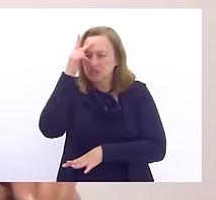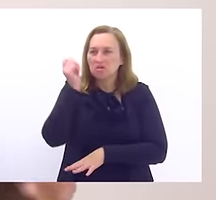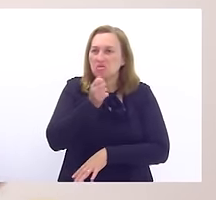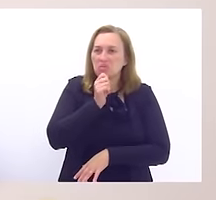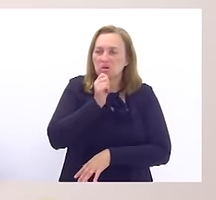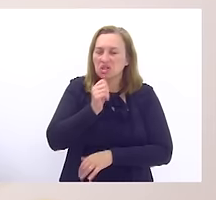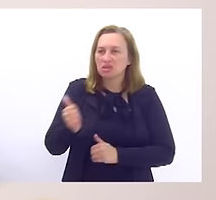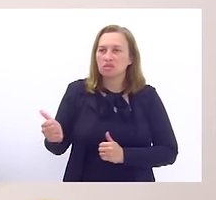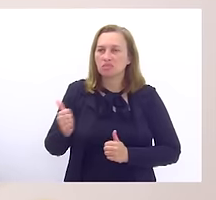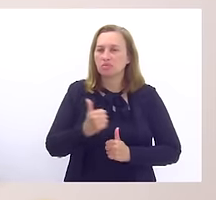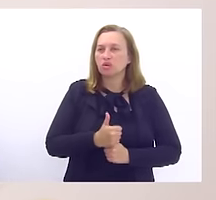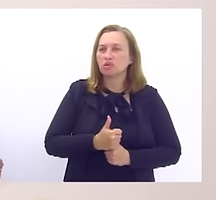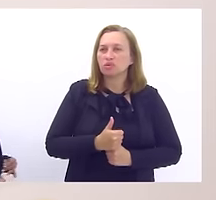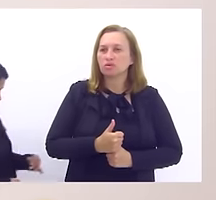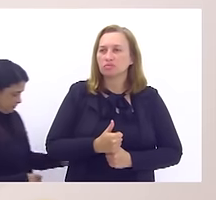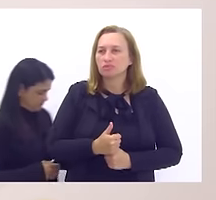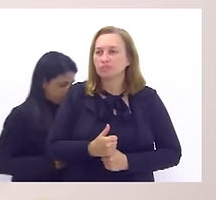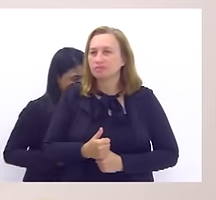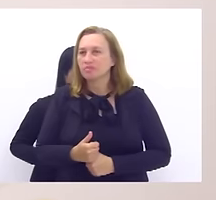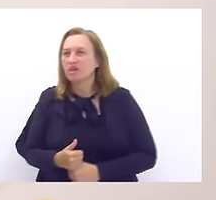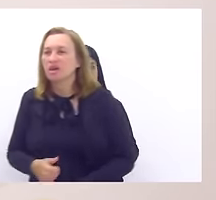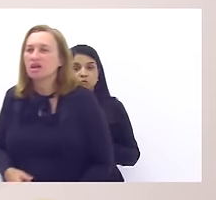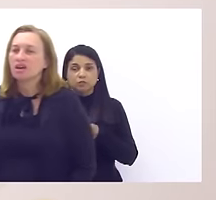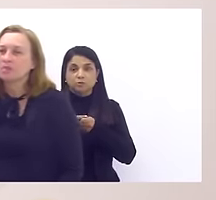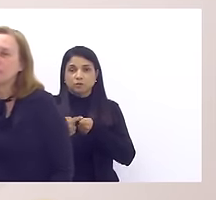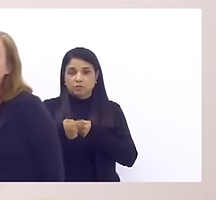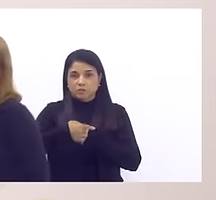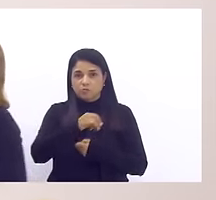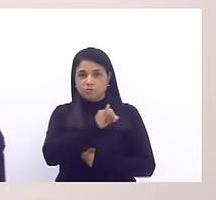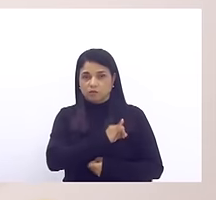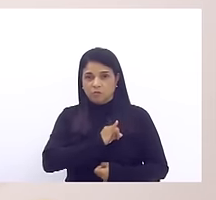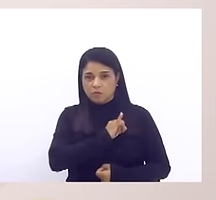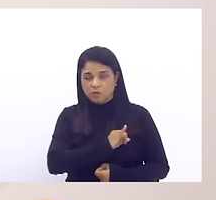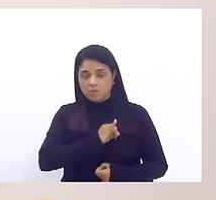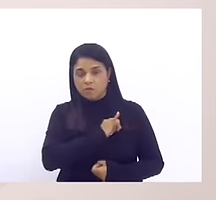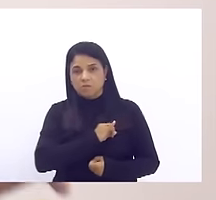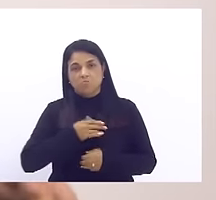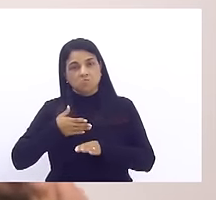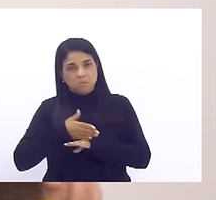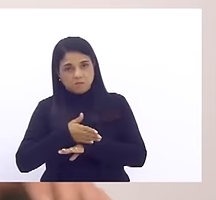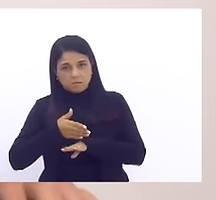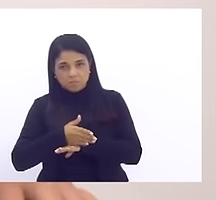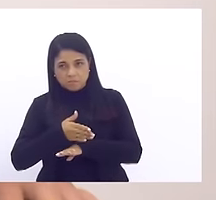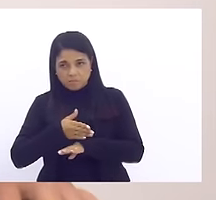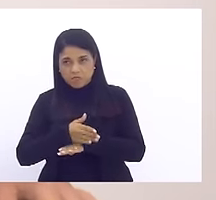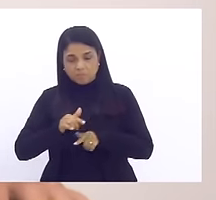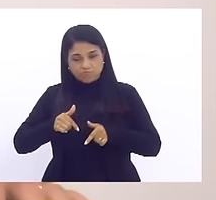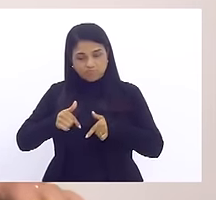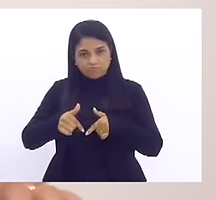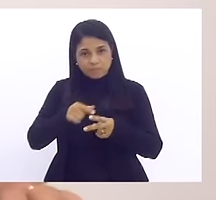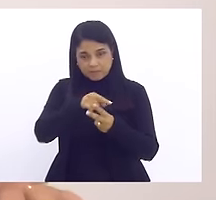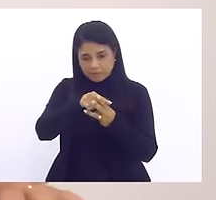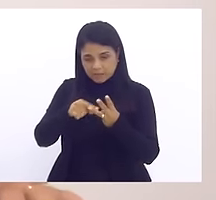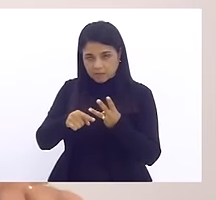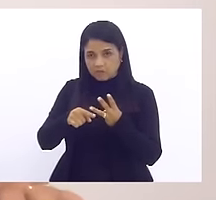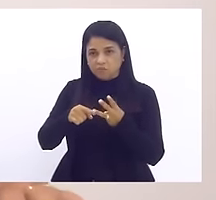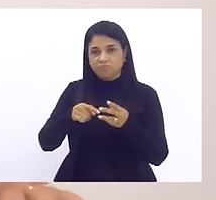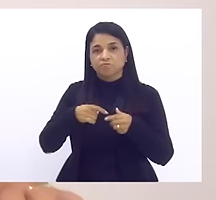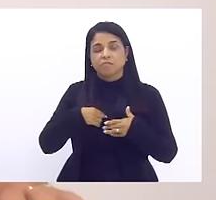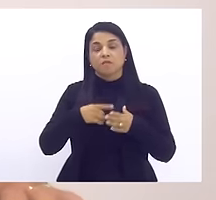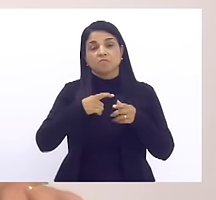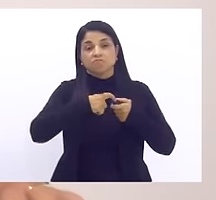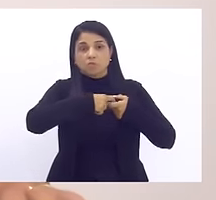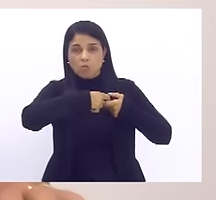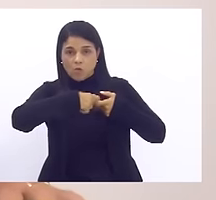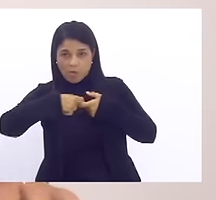Detro no município de Itaboraí A primeira é uma operação irregular onde a gente fez descer a van do reboque